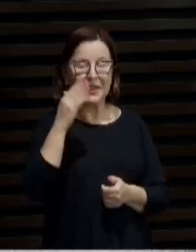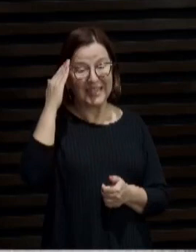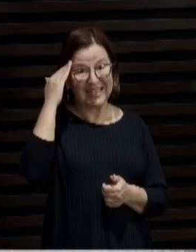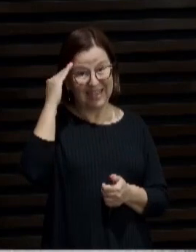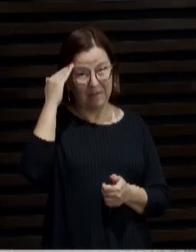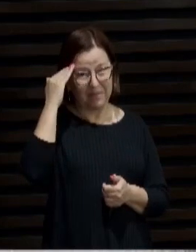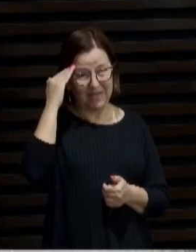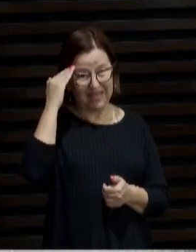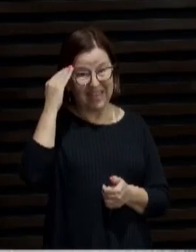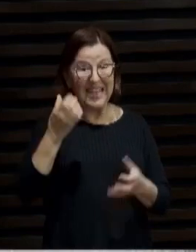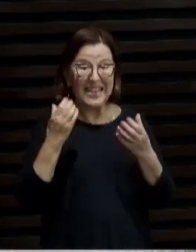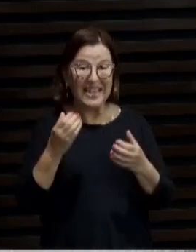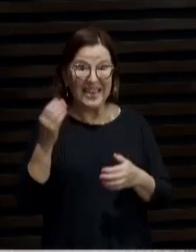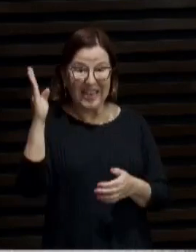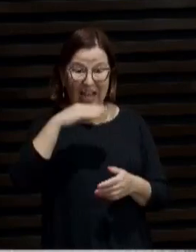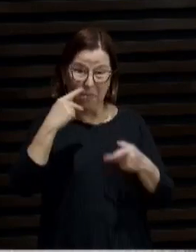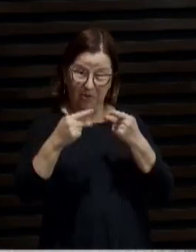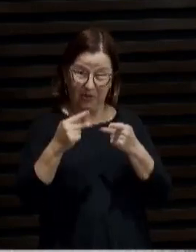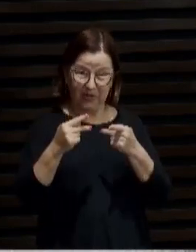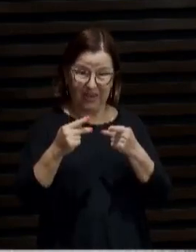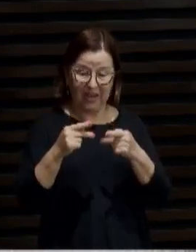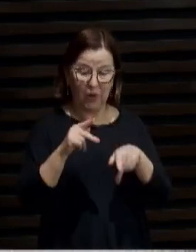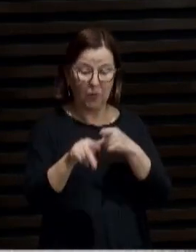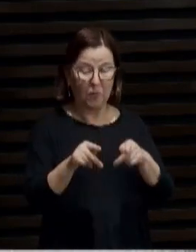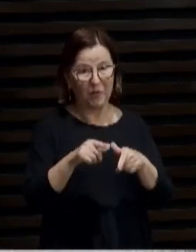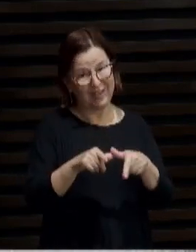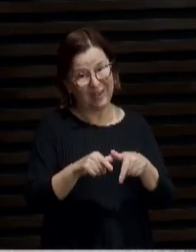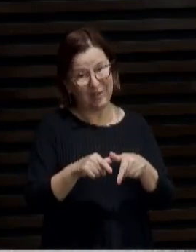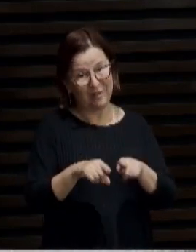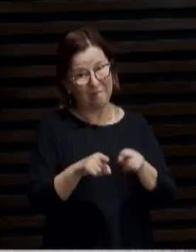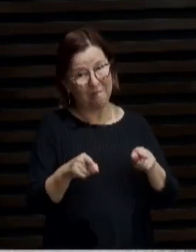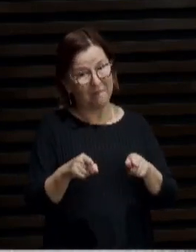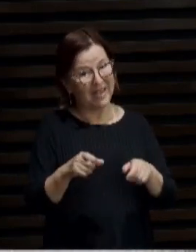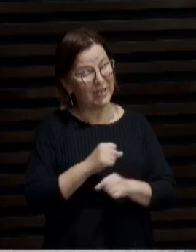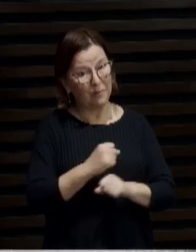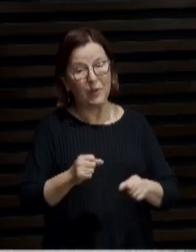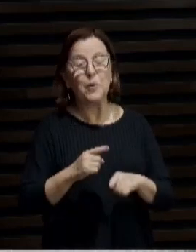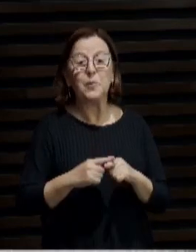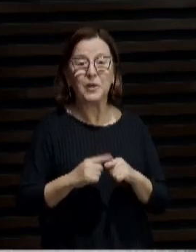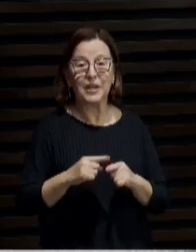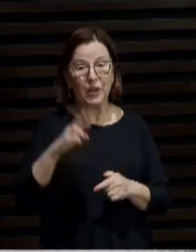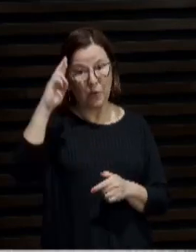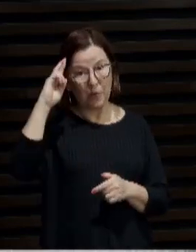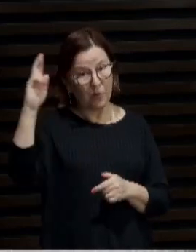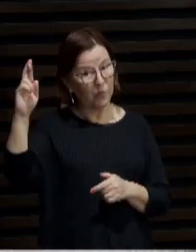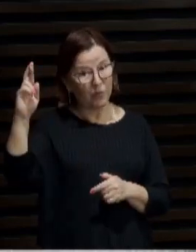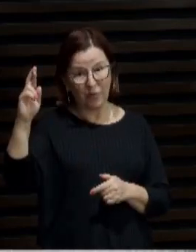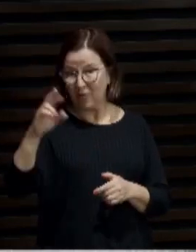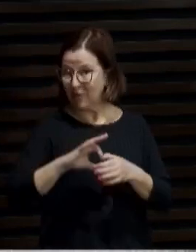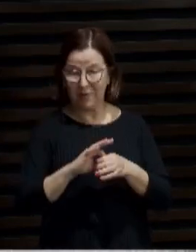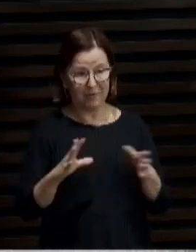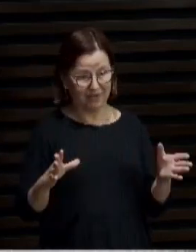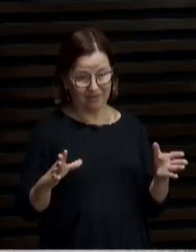tentou amaldiçoar várias vezes Israel e não conseguiu. Quando ele ia falar a palavra de maldição, o Senhor mexia na boca dele e ele não conseguia falar